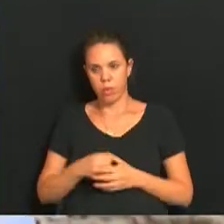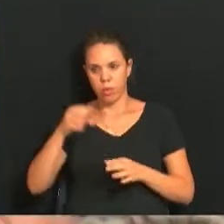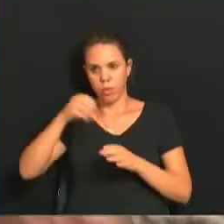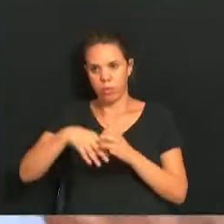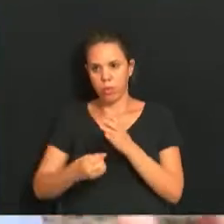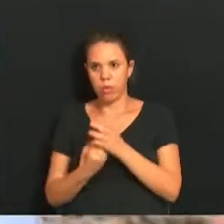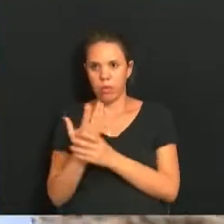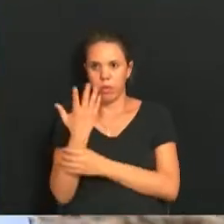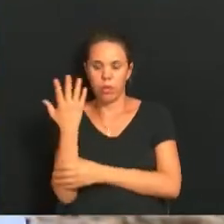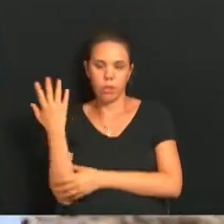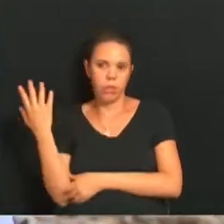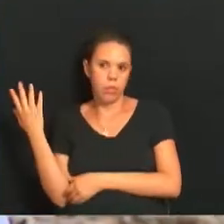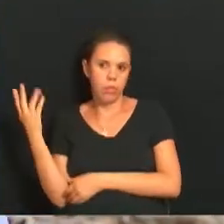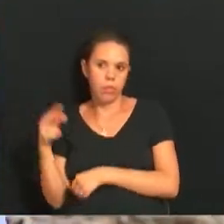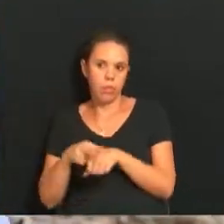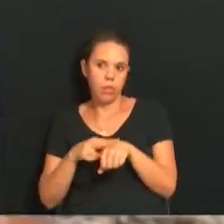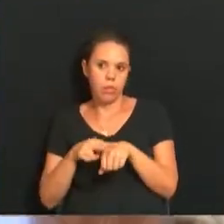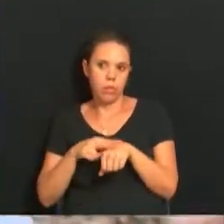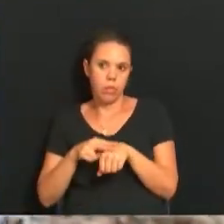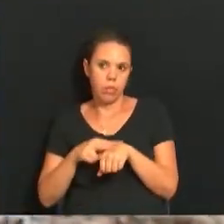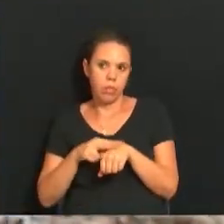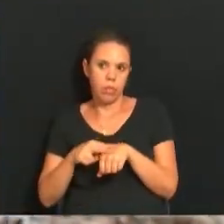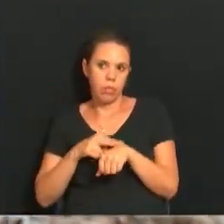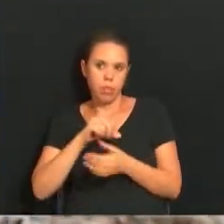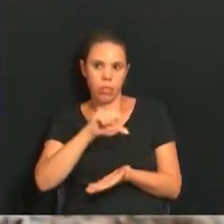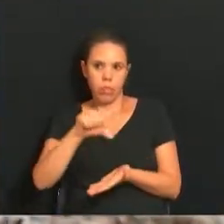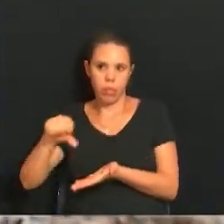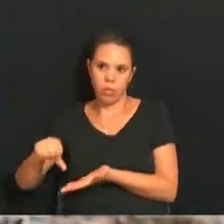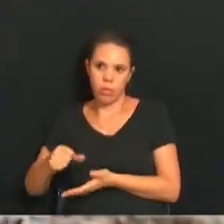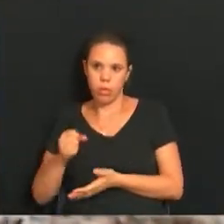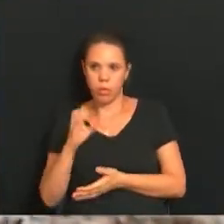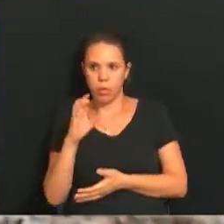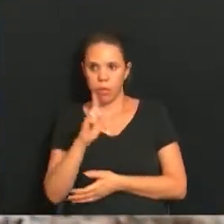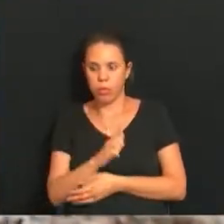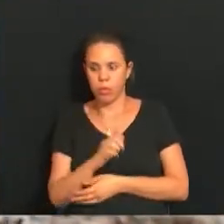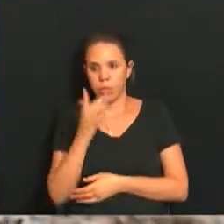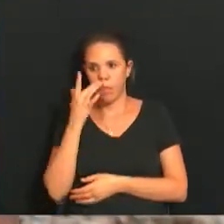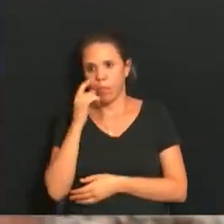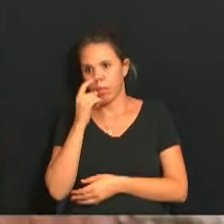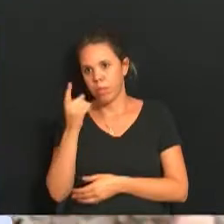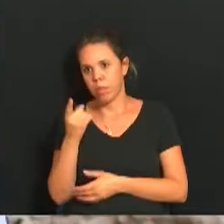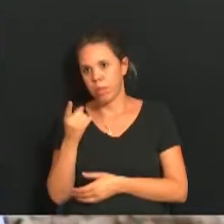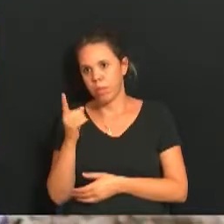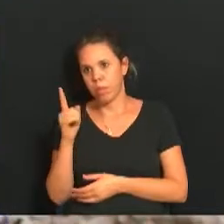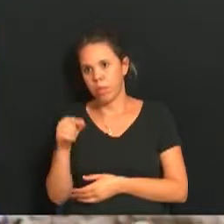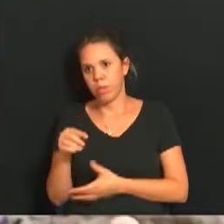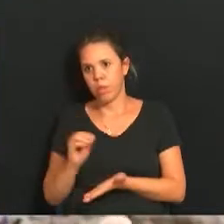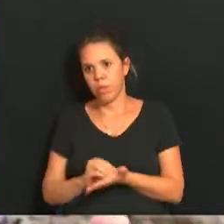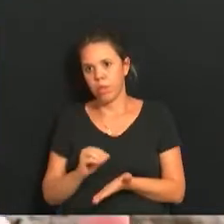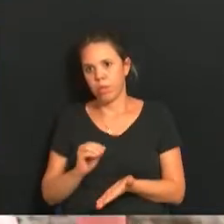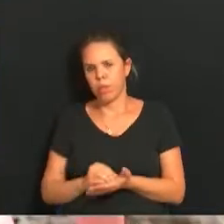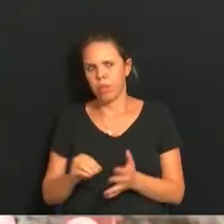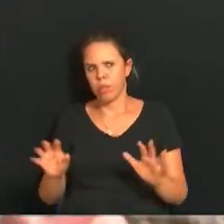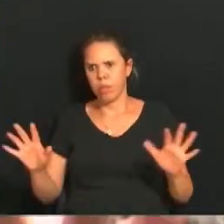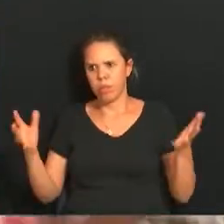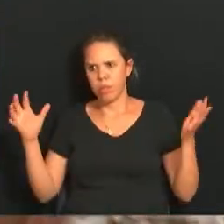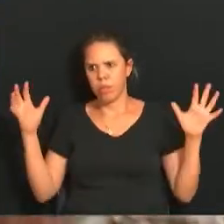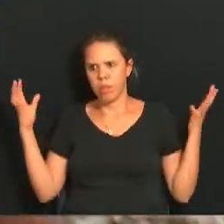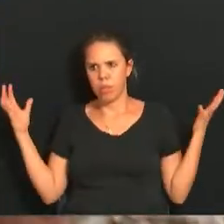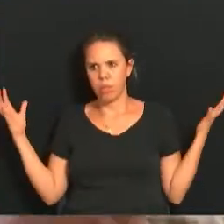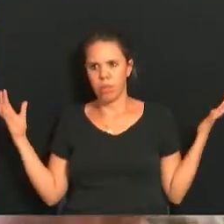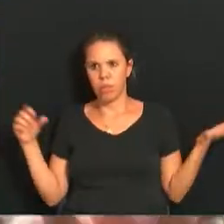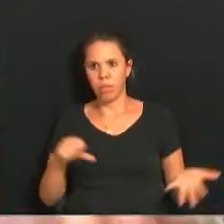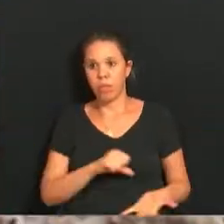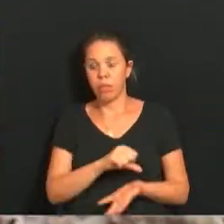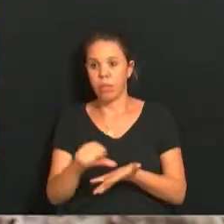plantio e a área verde em algumas regiões como Campo Grande, Ouro Verde, que pela ausência de árvores são regiões